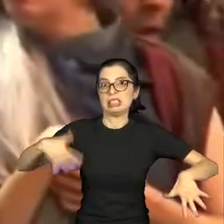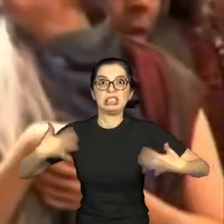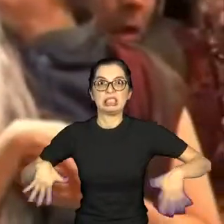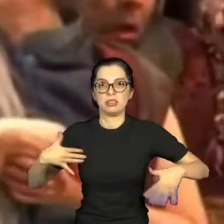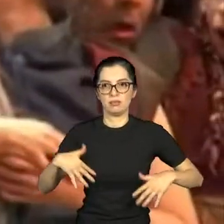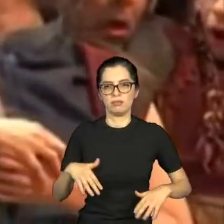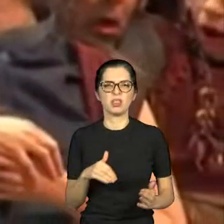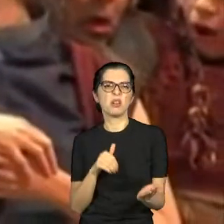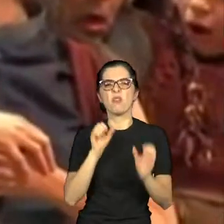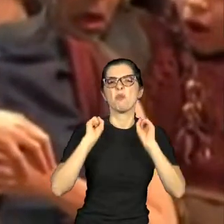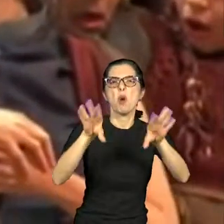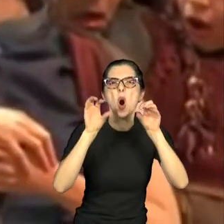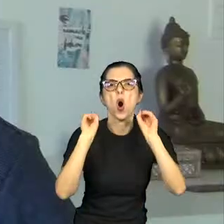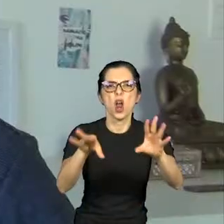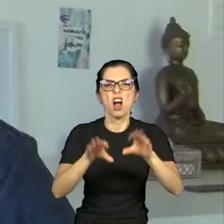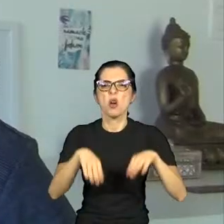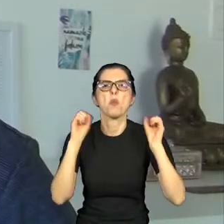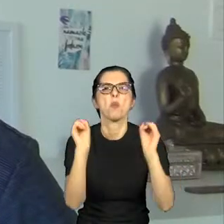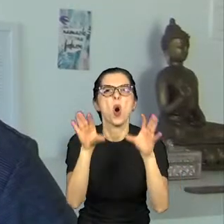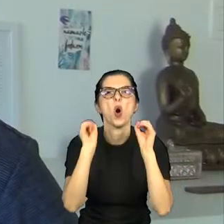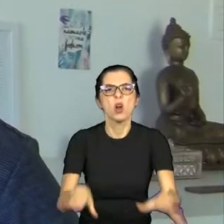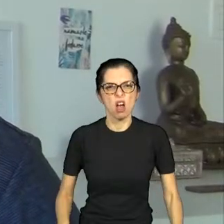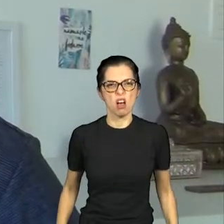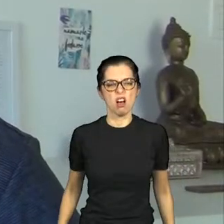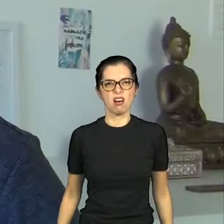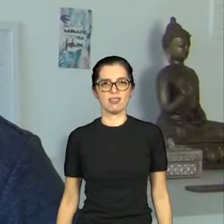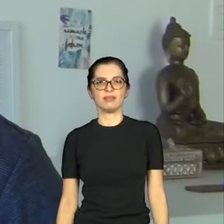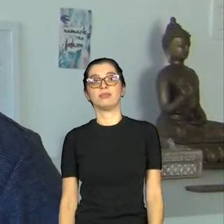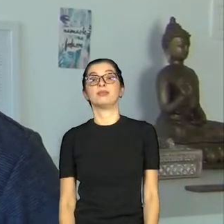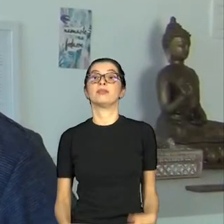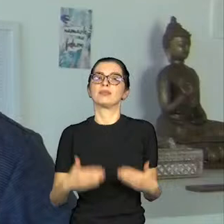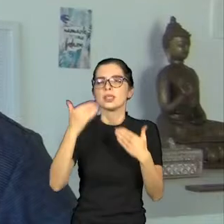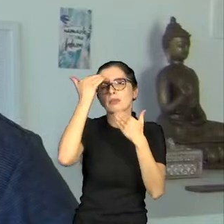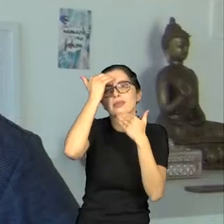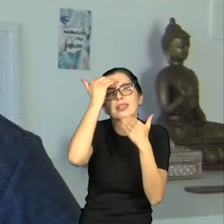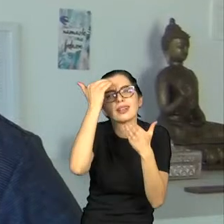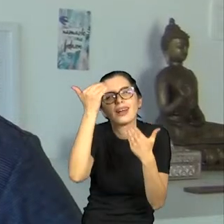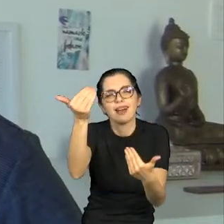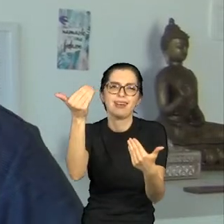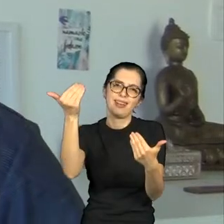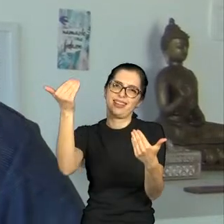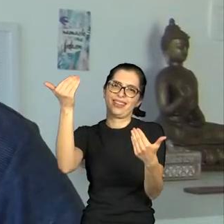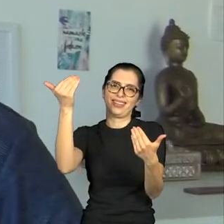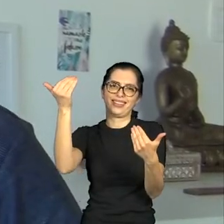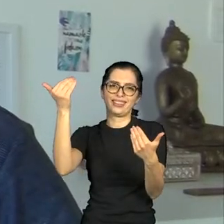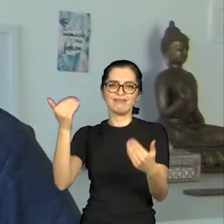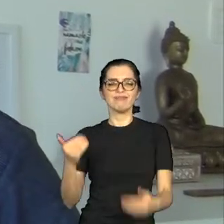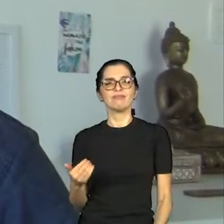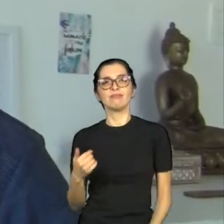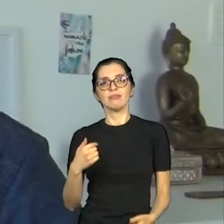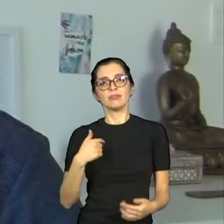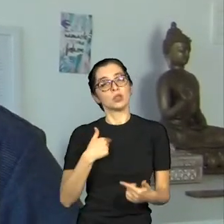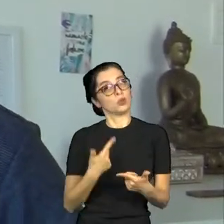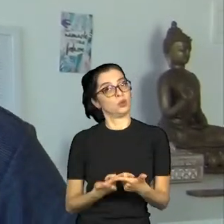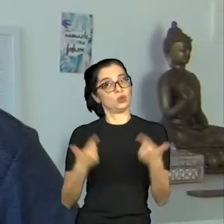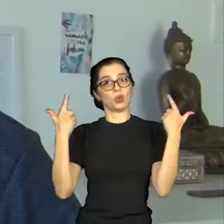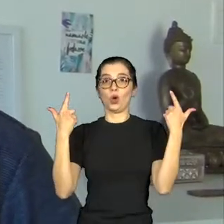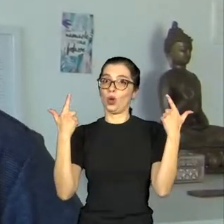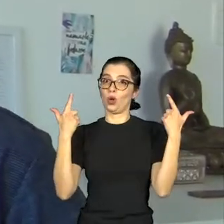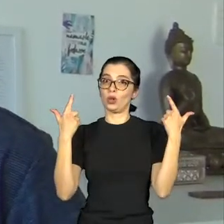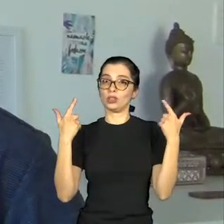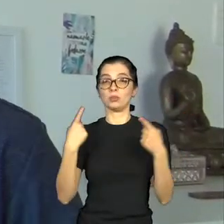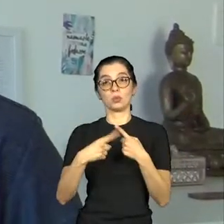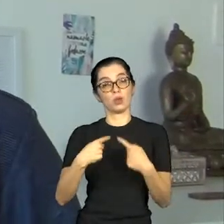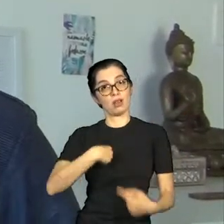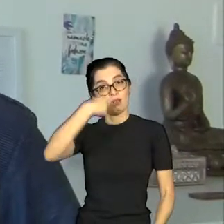Fora daqui! Eu acho que eu só tenho a agradecer e dizer que eu sou muito sortudo de poder estar próximo